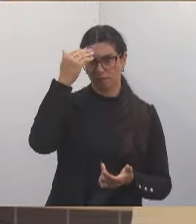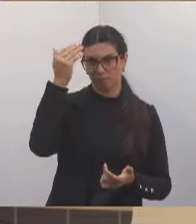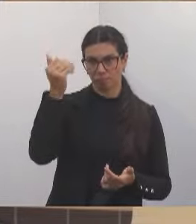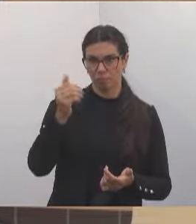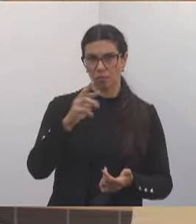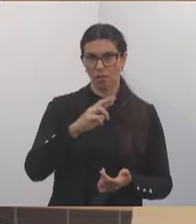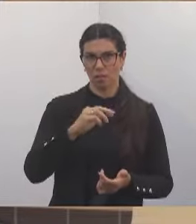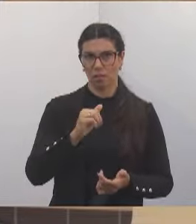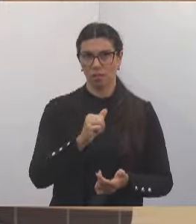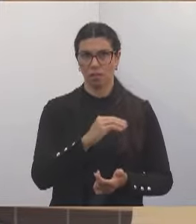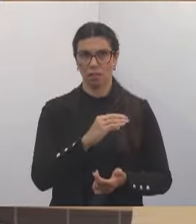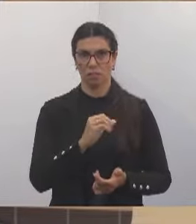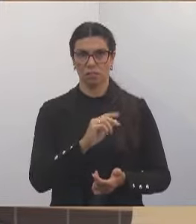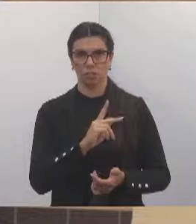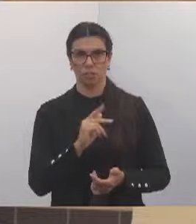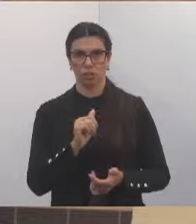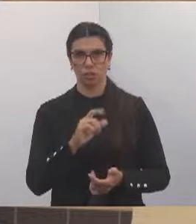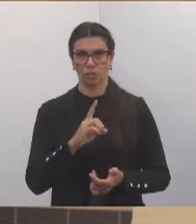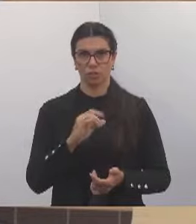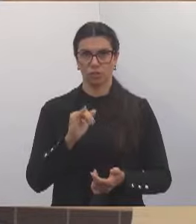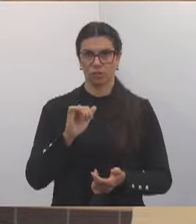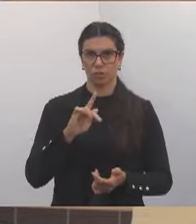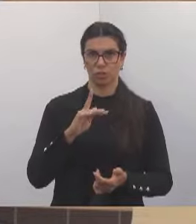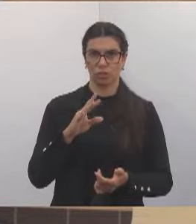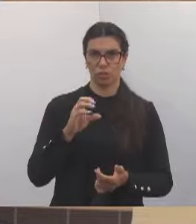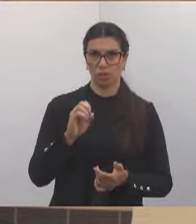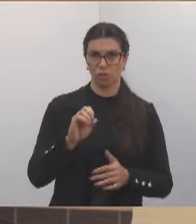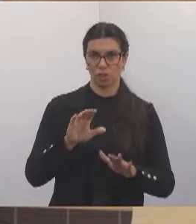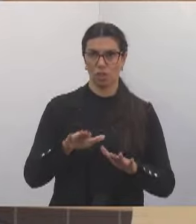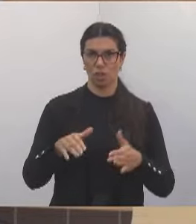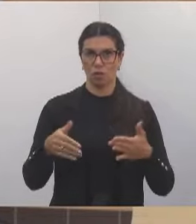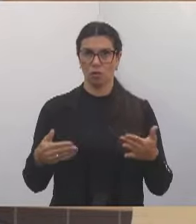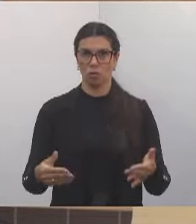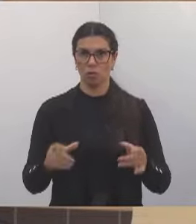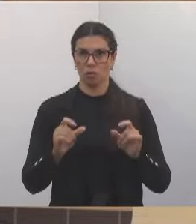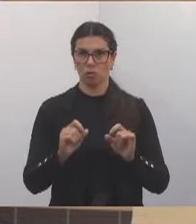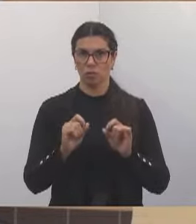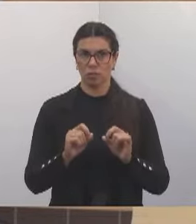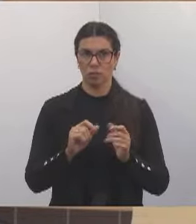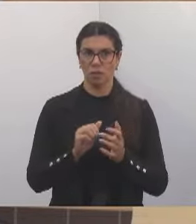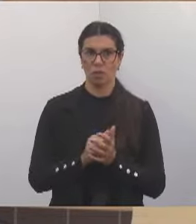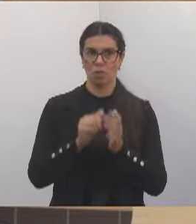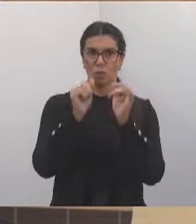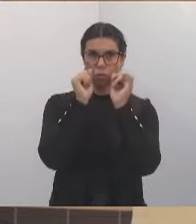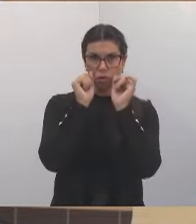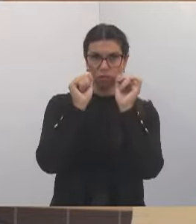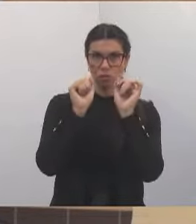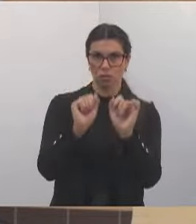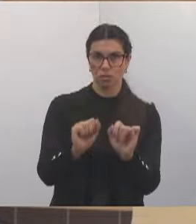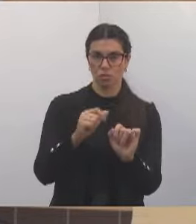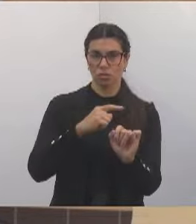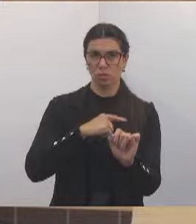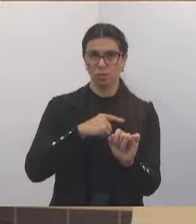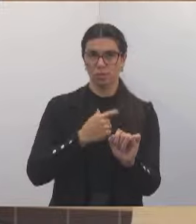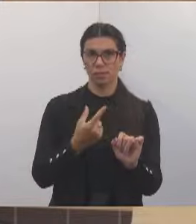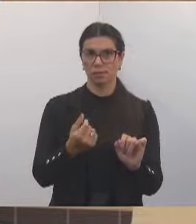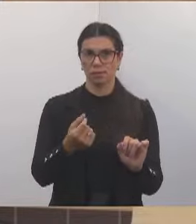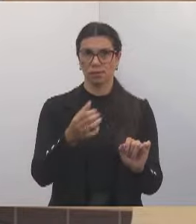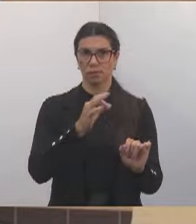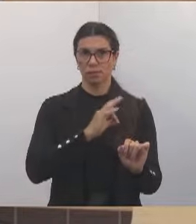político pega parte do salário dos seus assessores, não é? É uma prática, para mim,